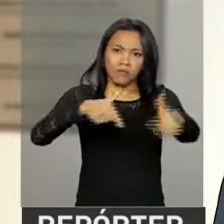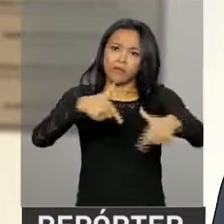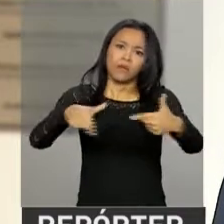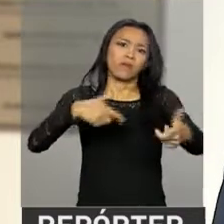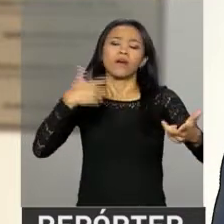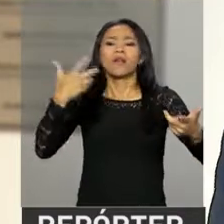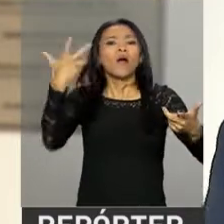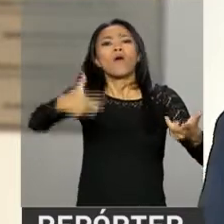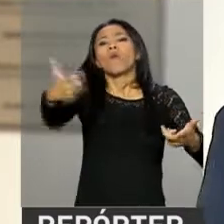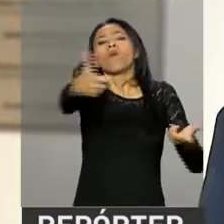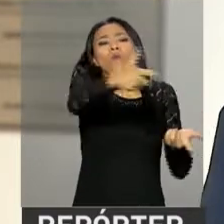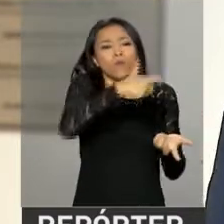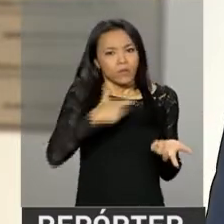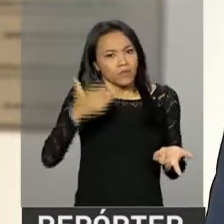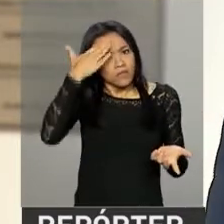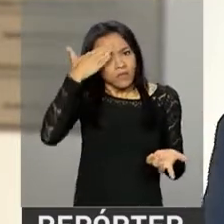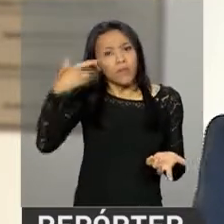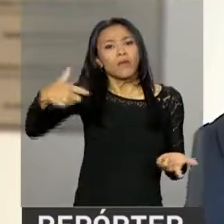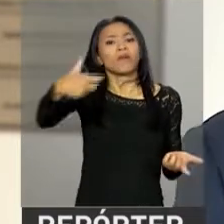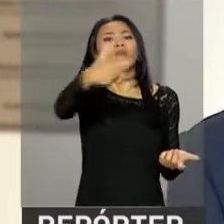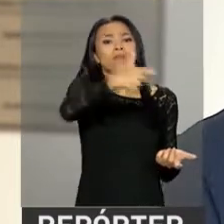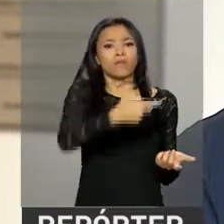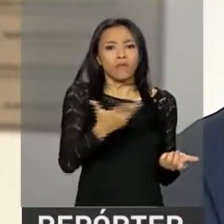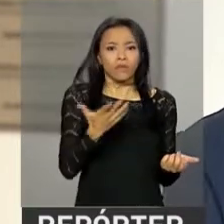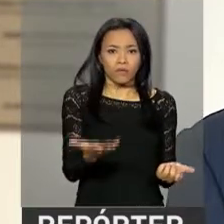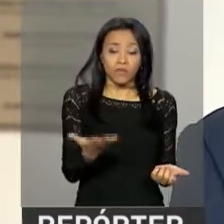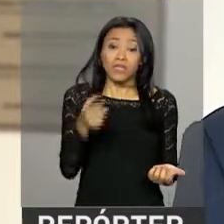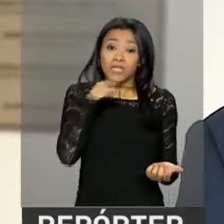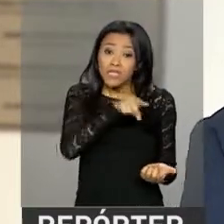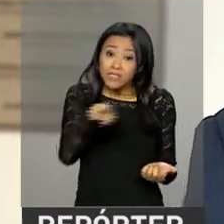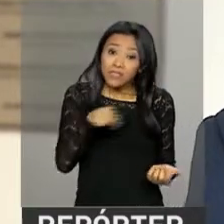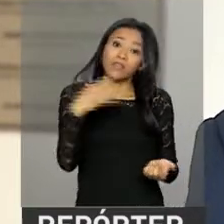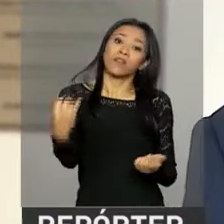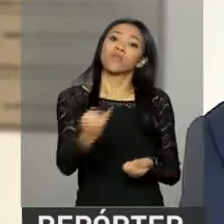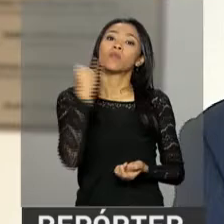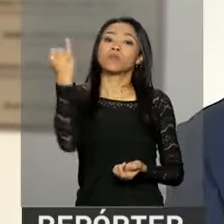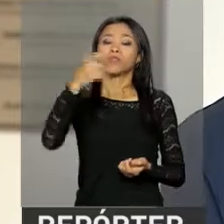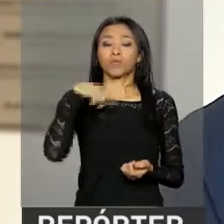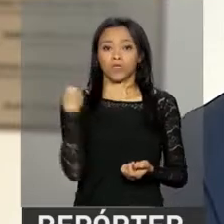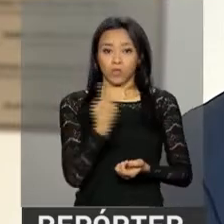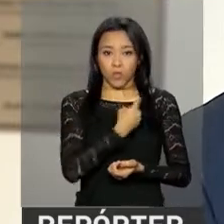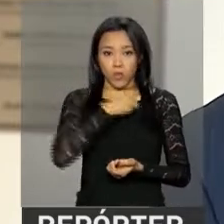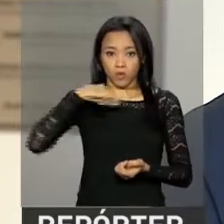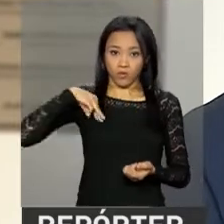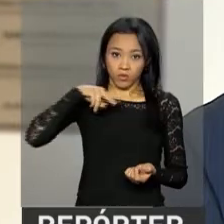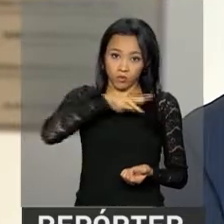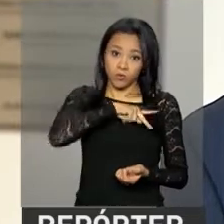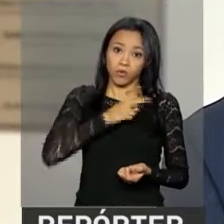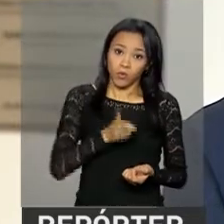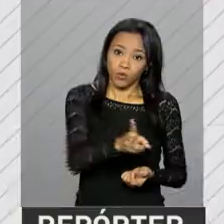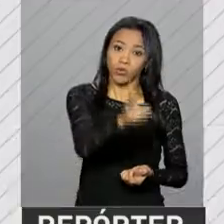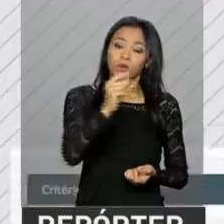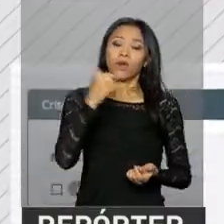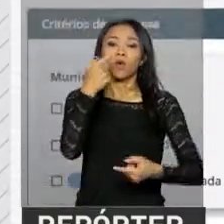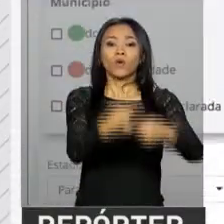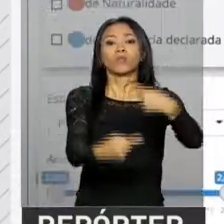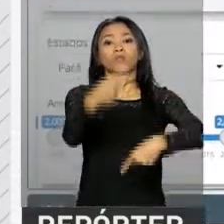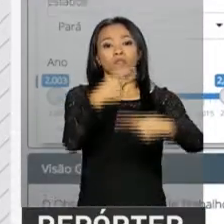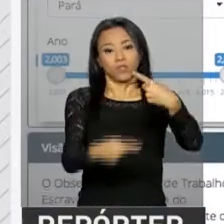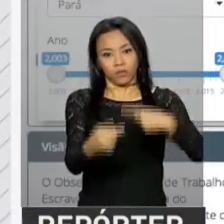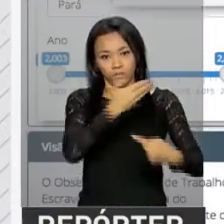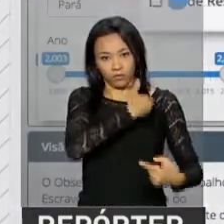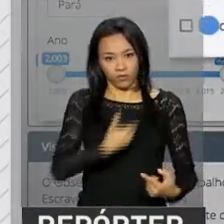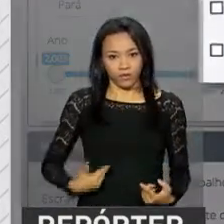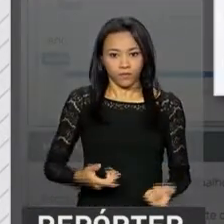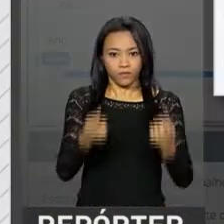atividades é importante isso para que nós possamos dar efetividade das políticas públicas no site é possível